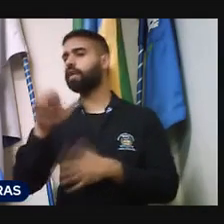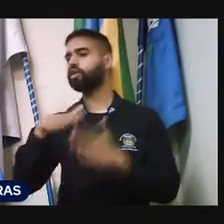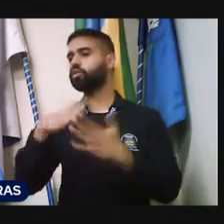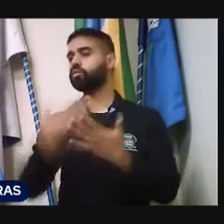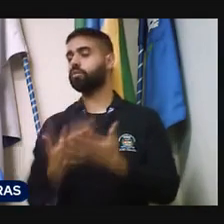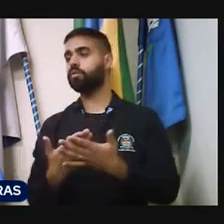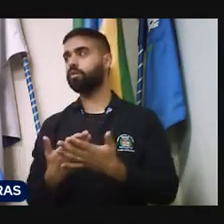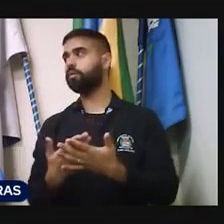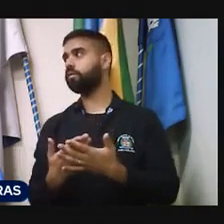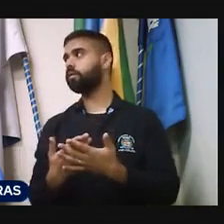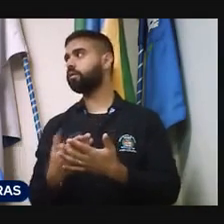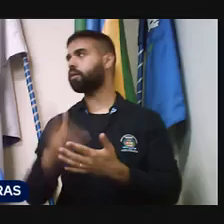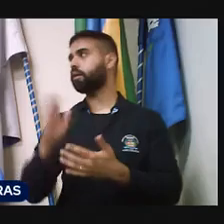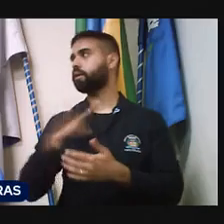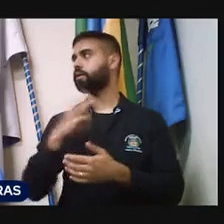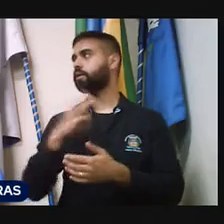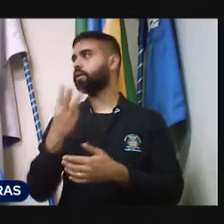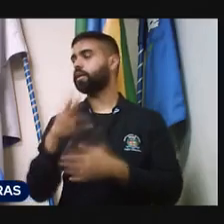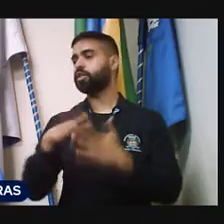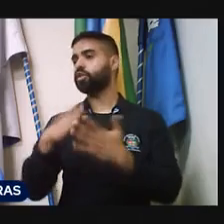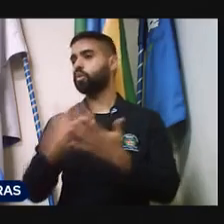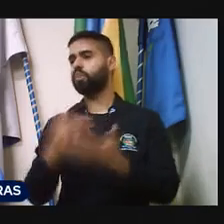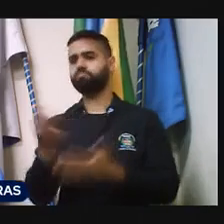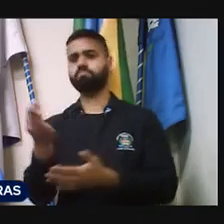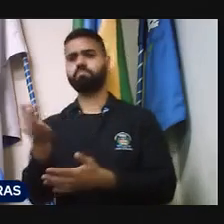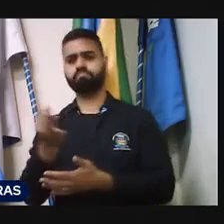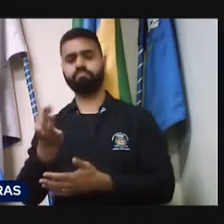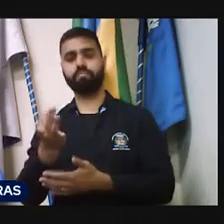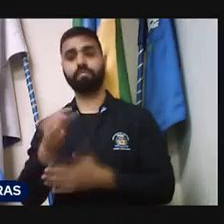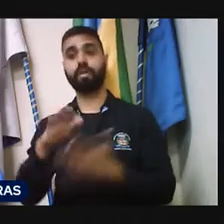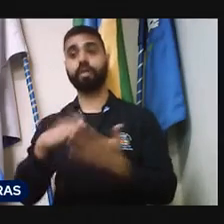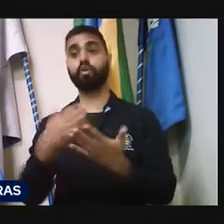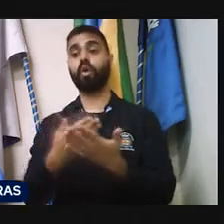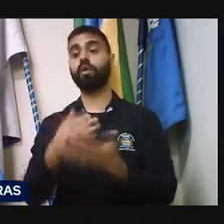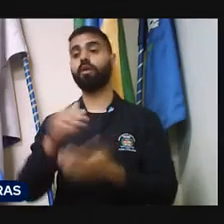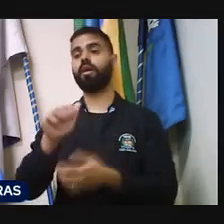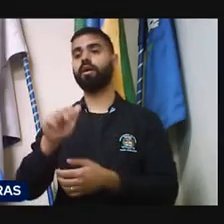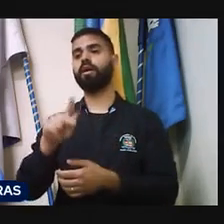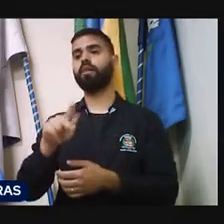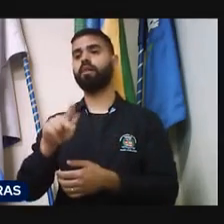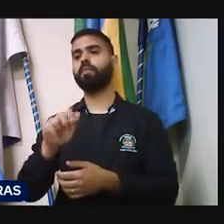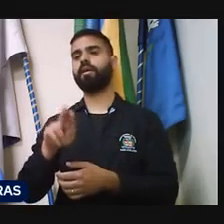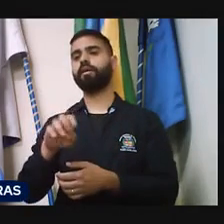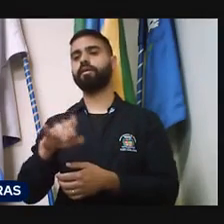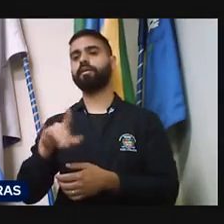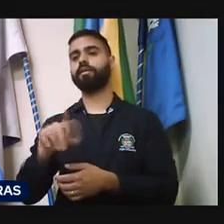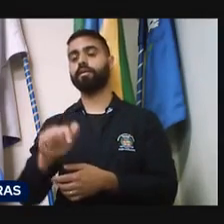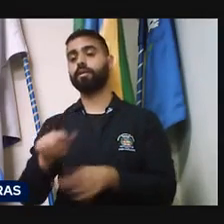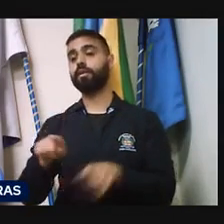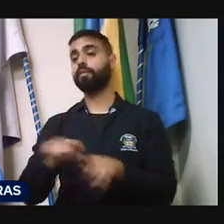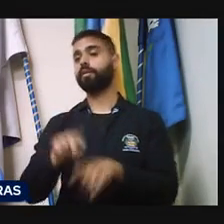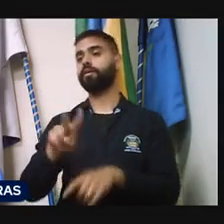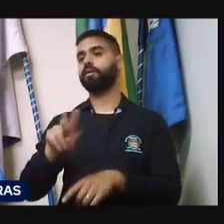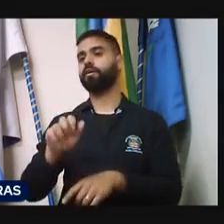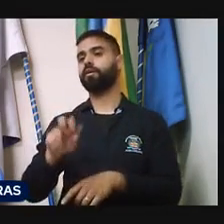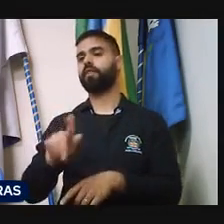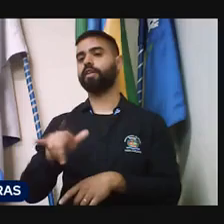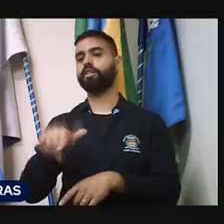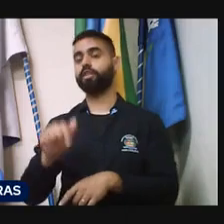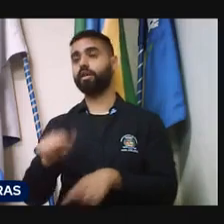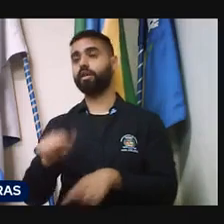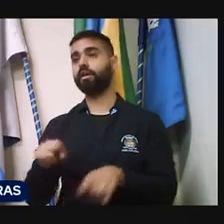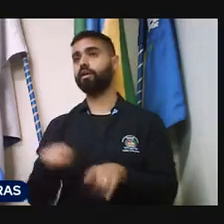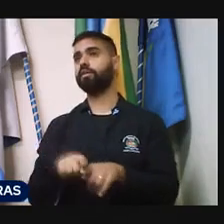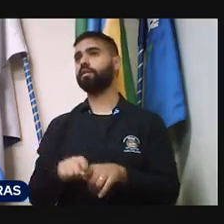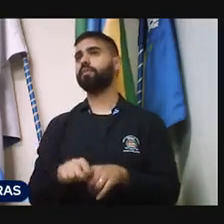verdade então três escolas estão excelentes sabe escola Aparecida a escola da ponte foram da escola da Varginha estão em